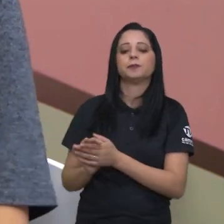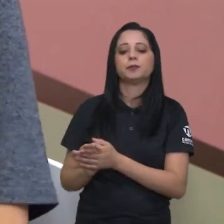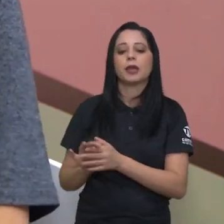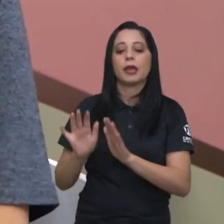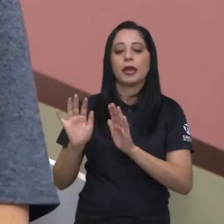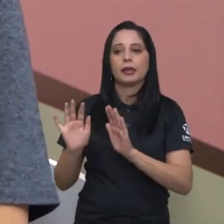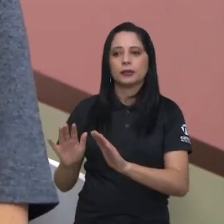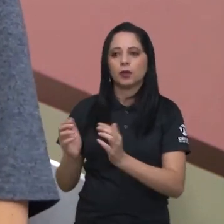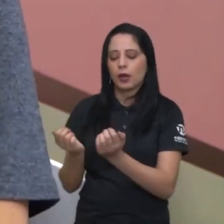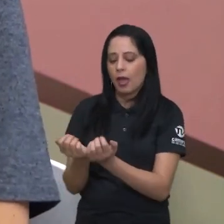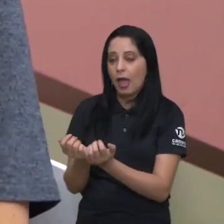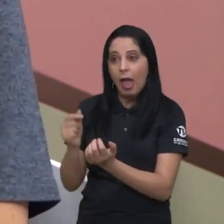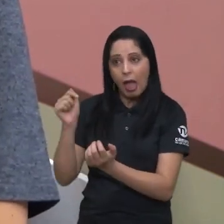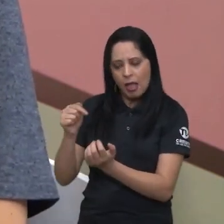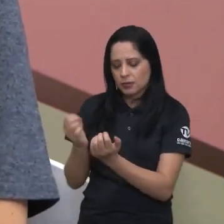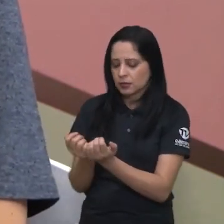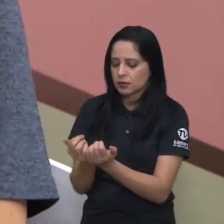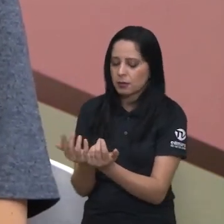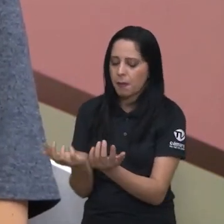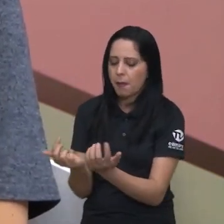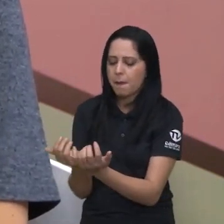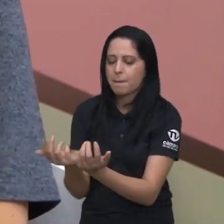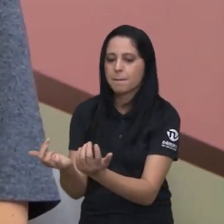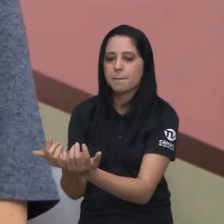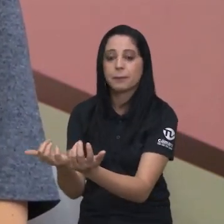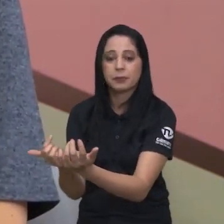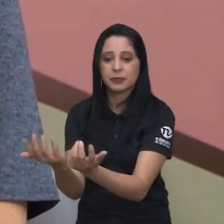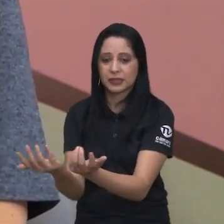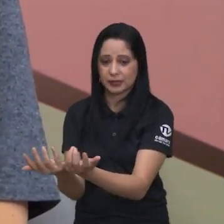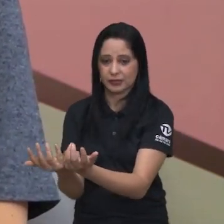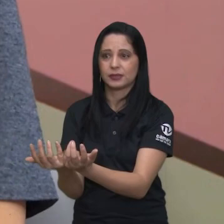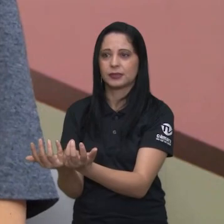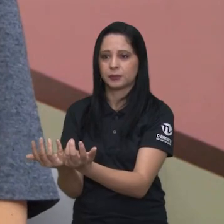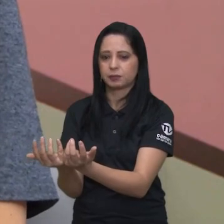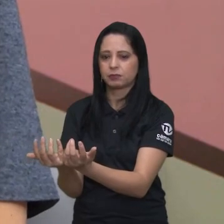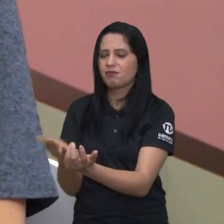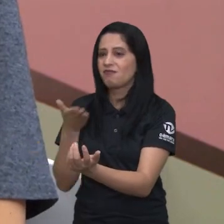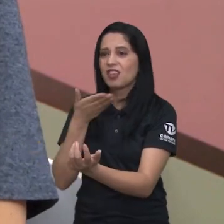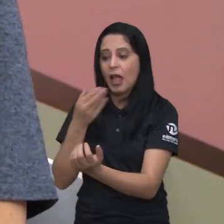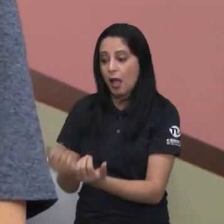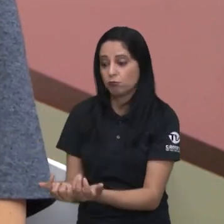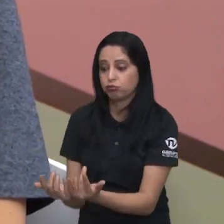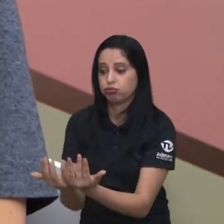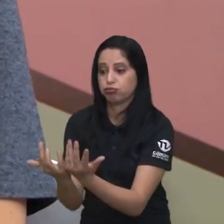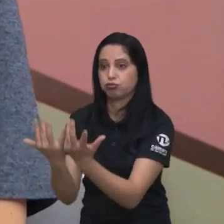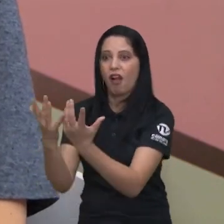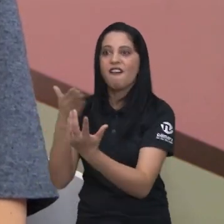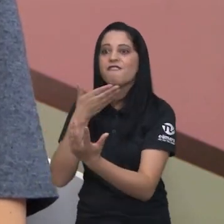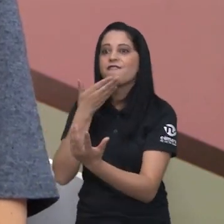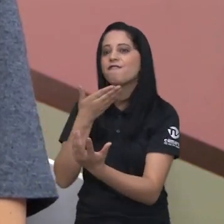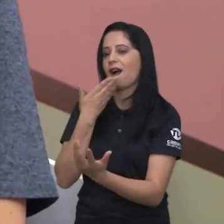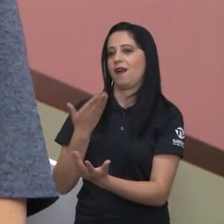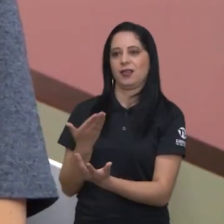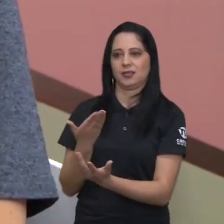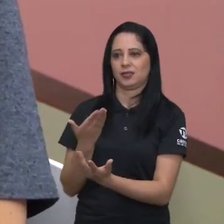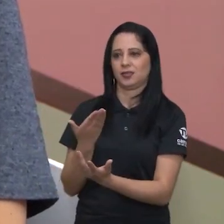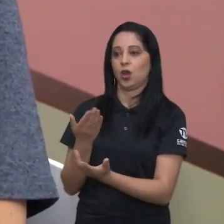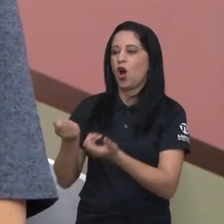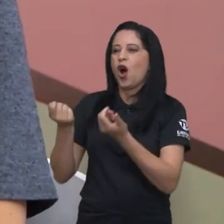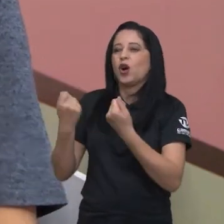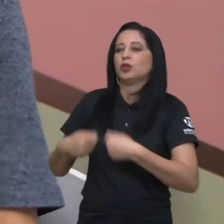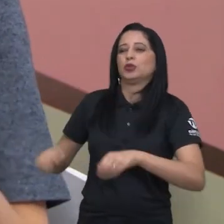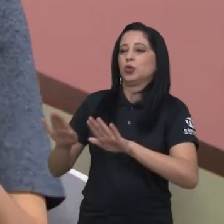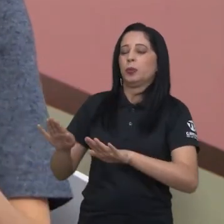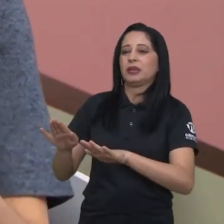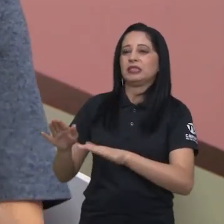São plantinhas que elas têm, como elas crescem muito bem, muito fácil, elas não exigem muitos